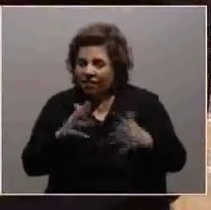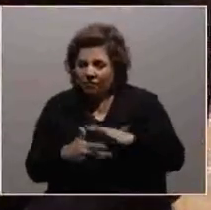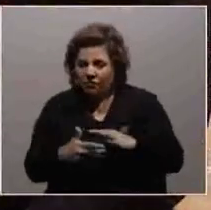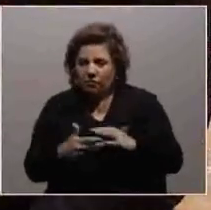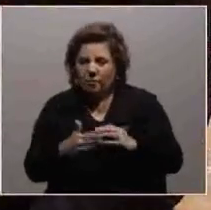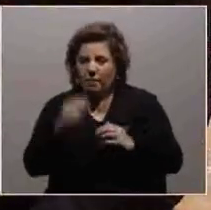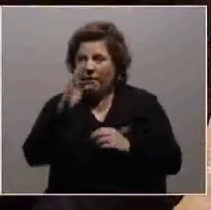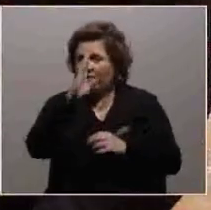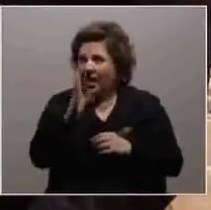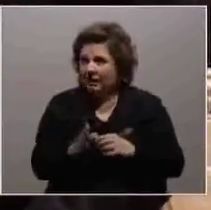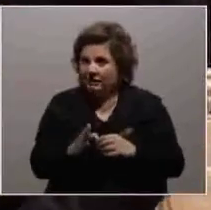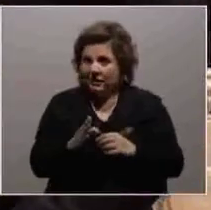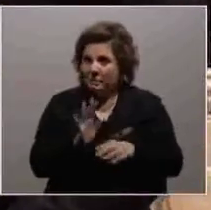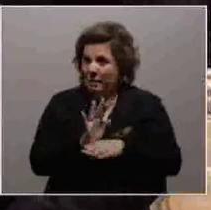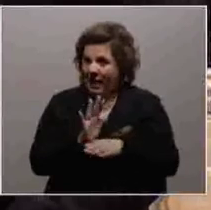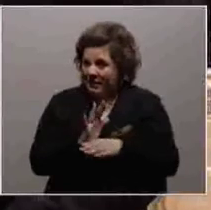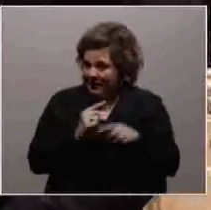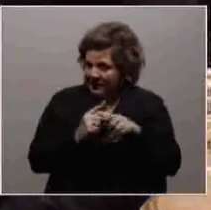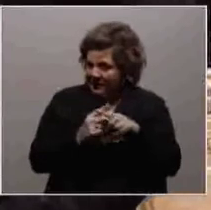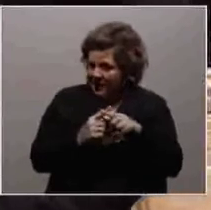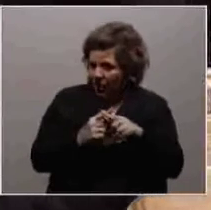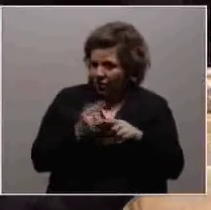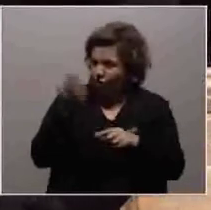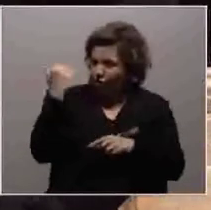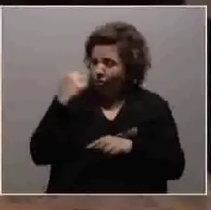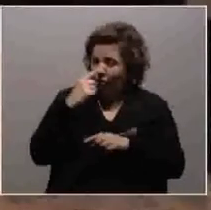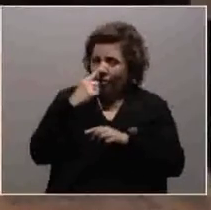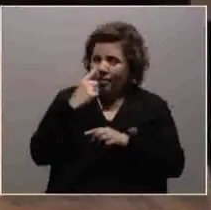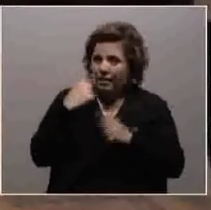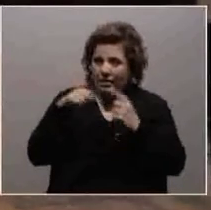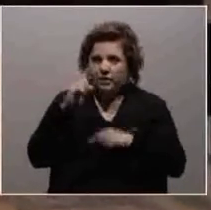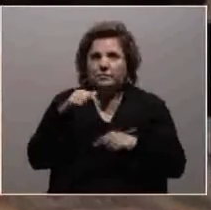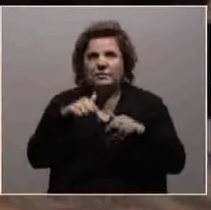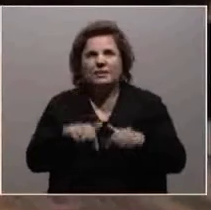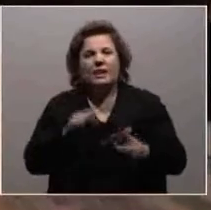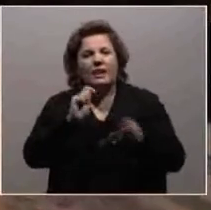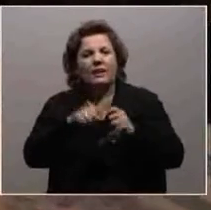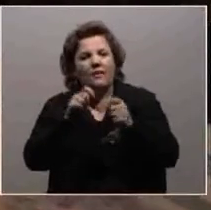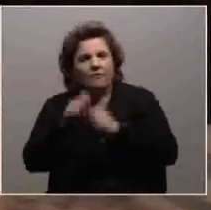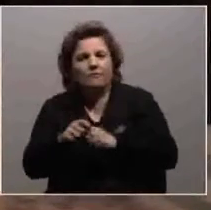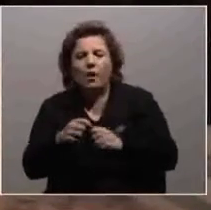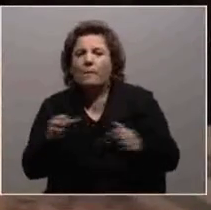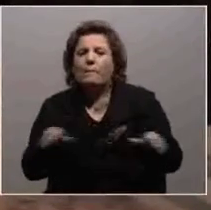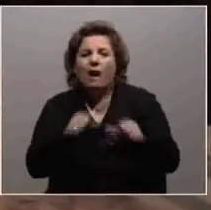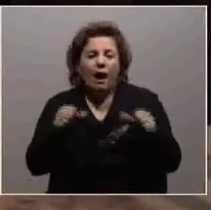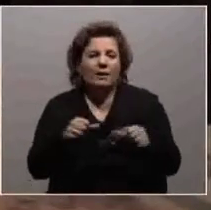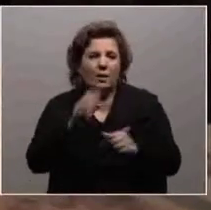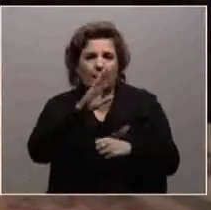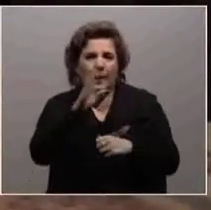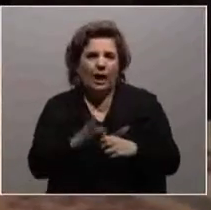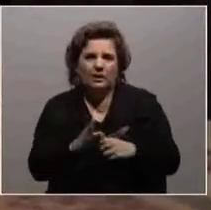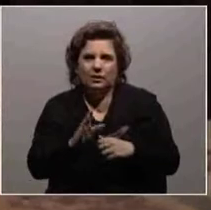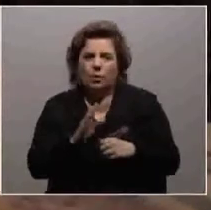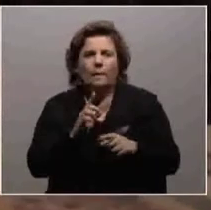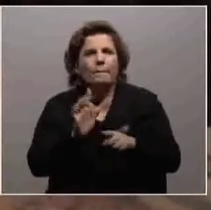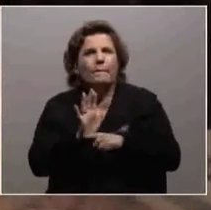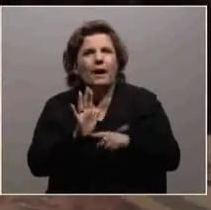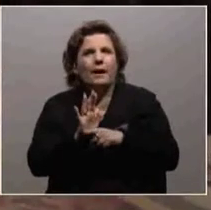agora se ele seguir o passado é uma reforma que faz o brasil regredir